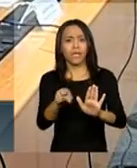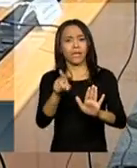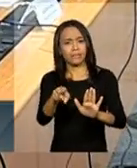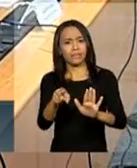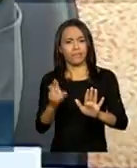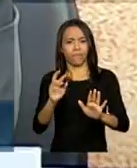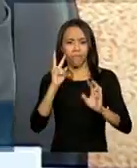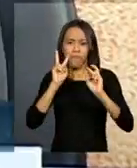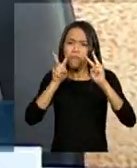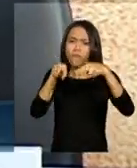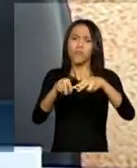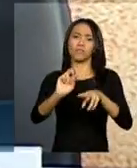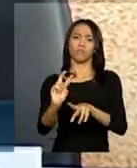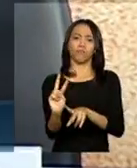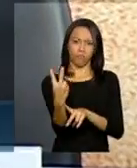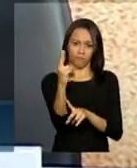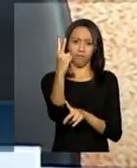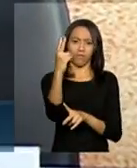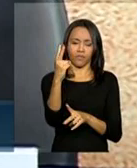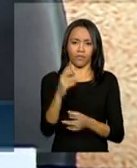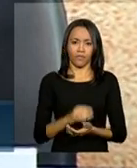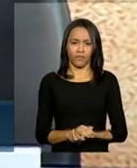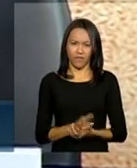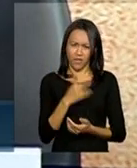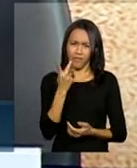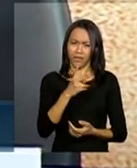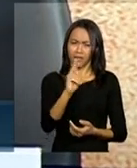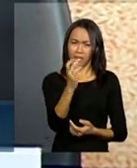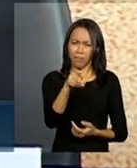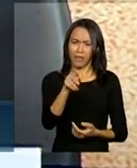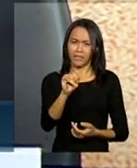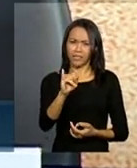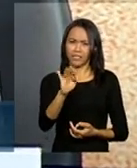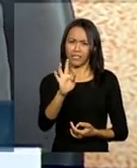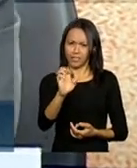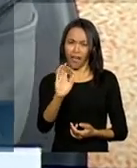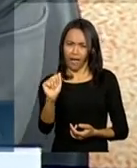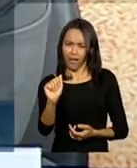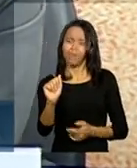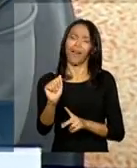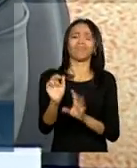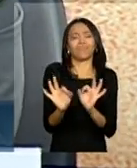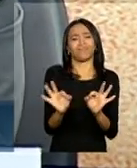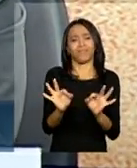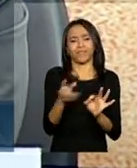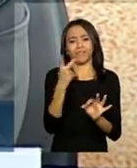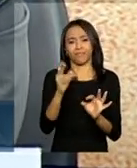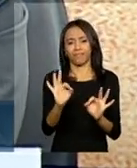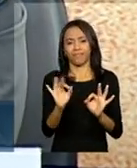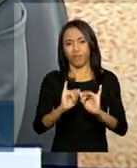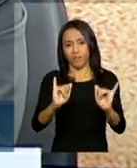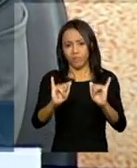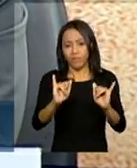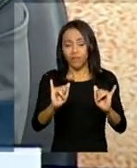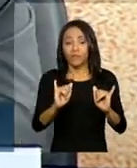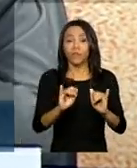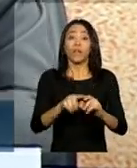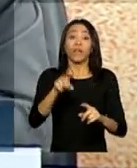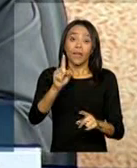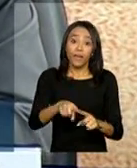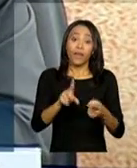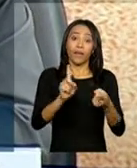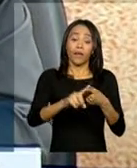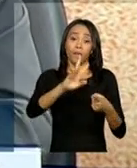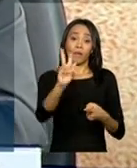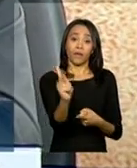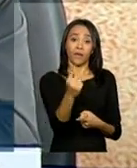o eu não sei se falei falei patia não é isso né Tá certo então e o marca o HPV o patite